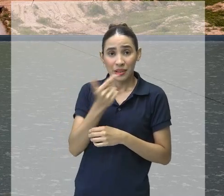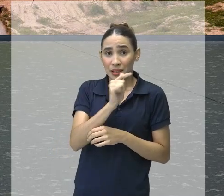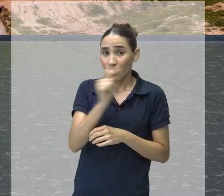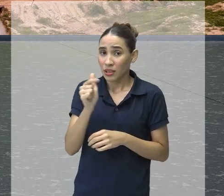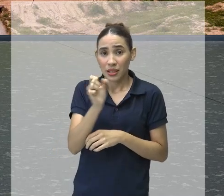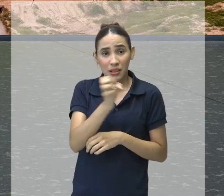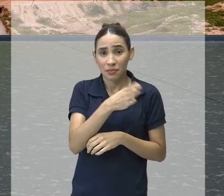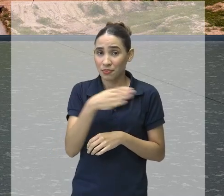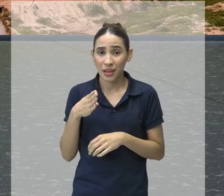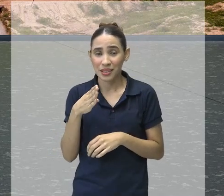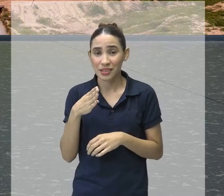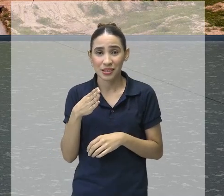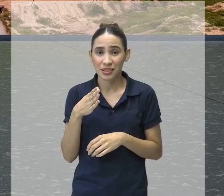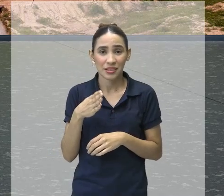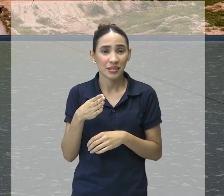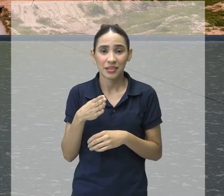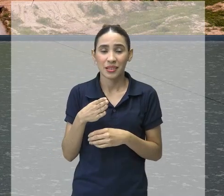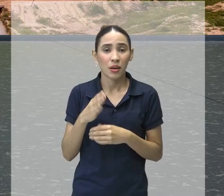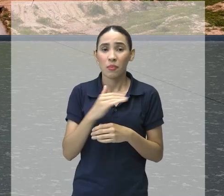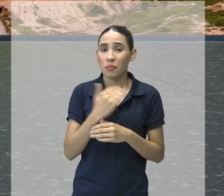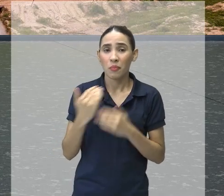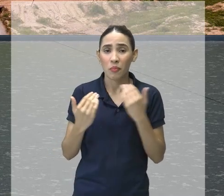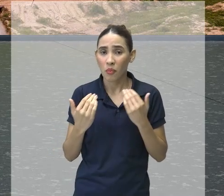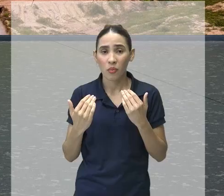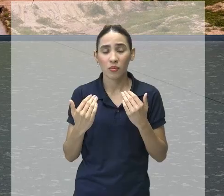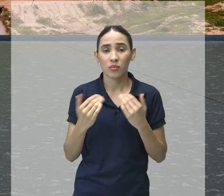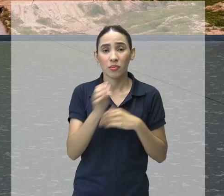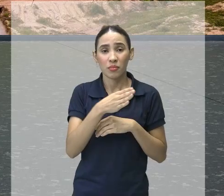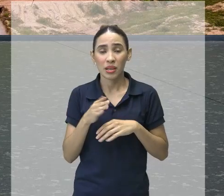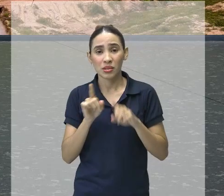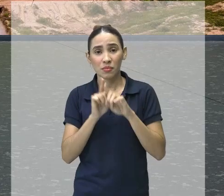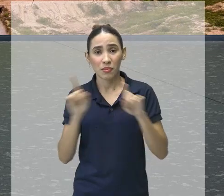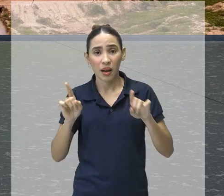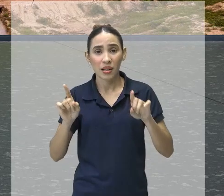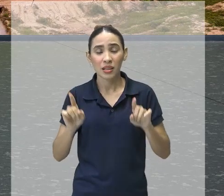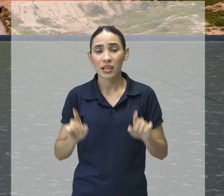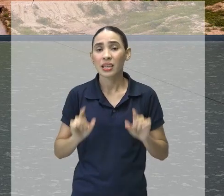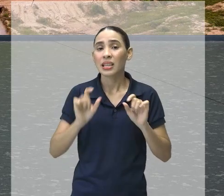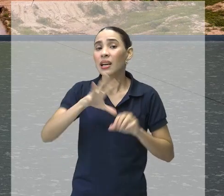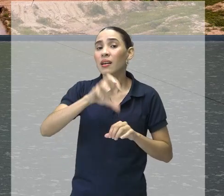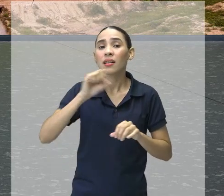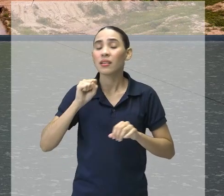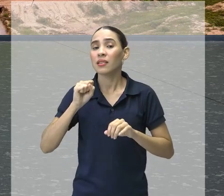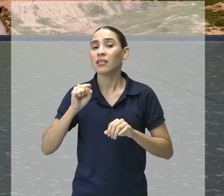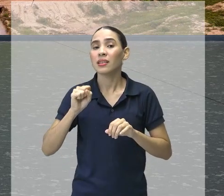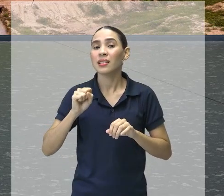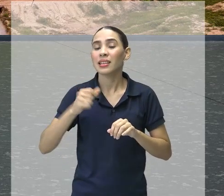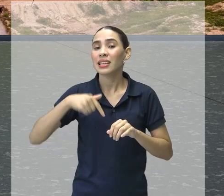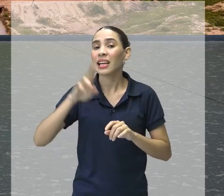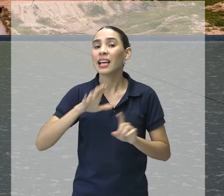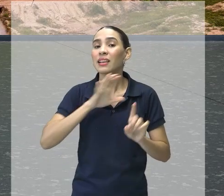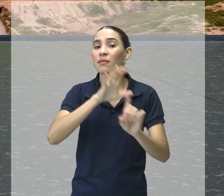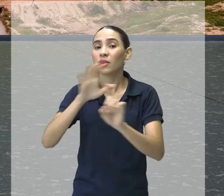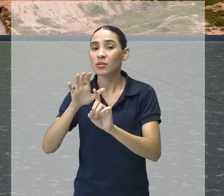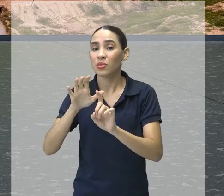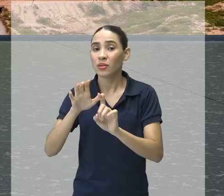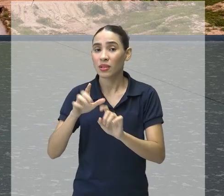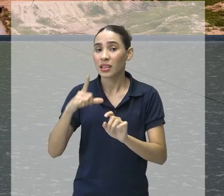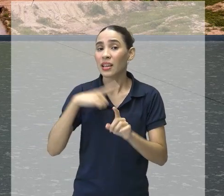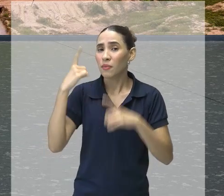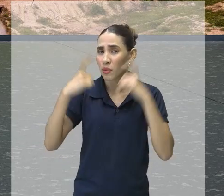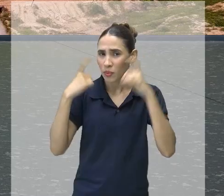mais peixes. Os peixes deixaram de existir. Mas aí, quem fez essa retirada? Quem causou isso? Teve